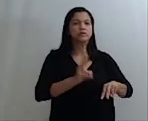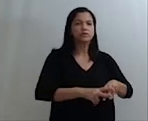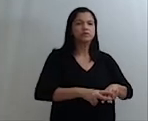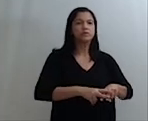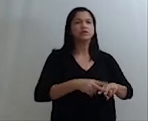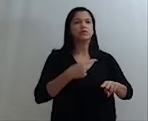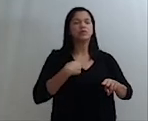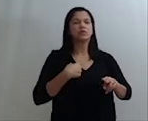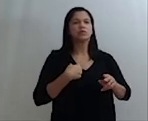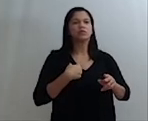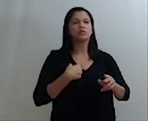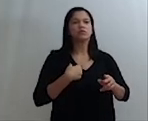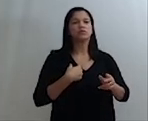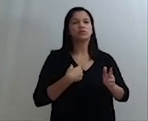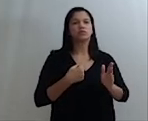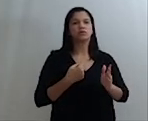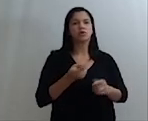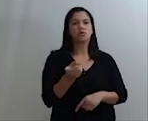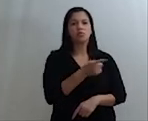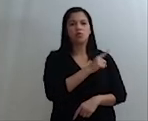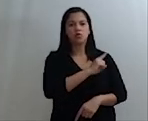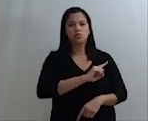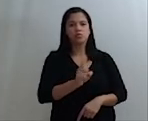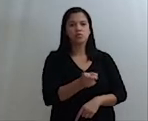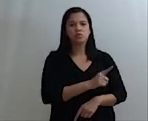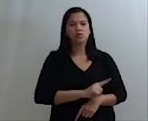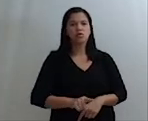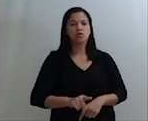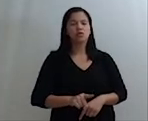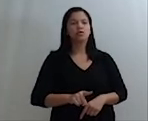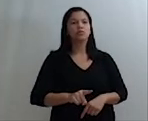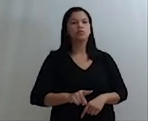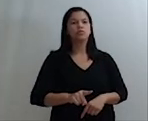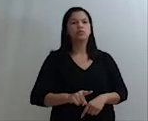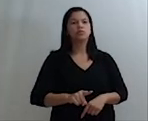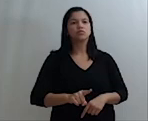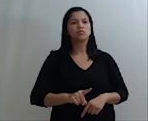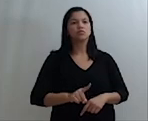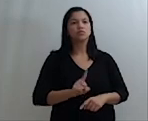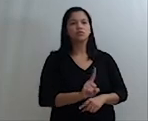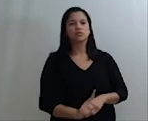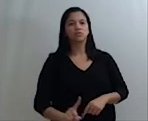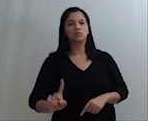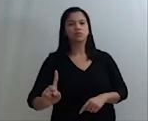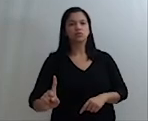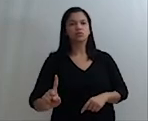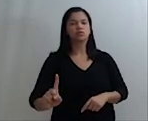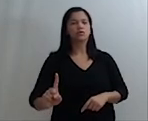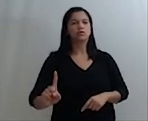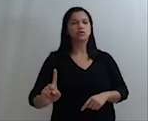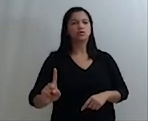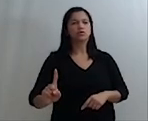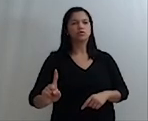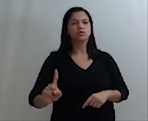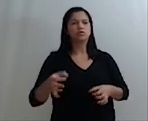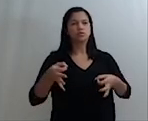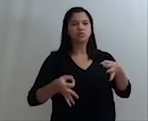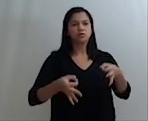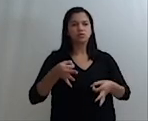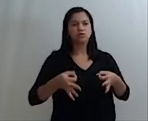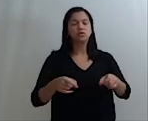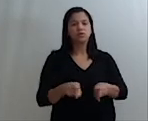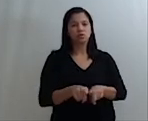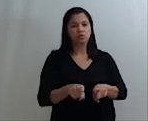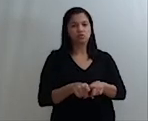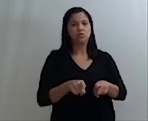concreta proibição de se ausentar da sede do juízo e retenção do